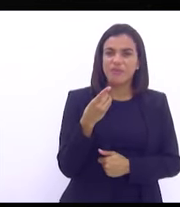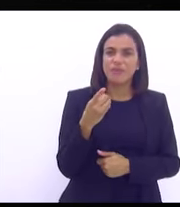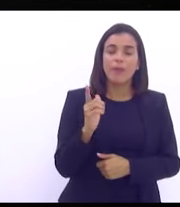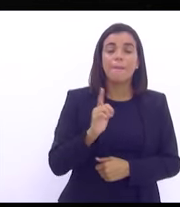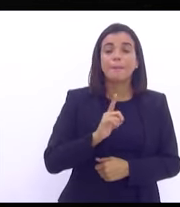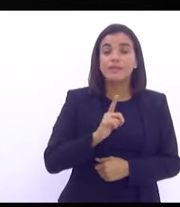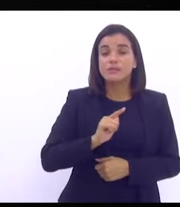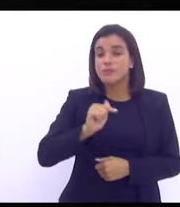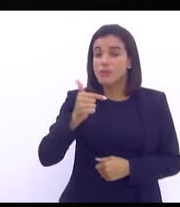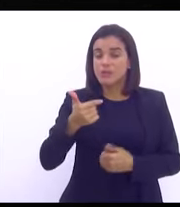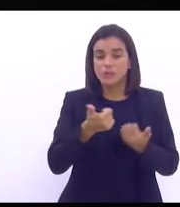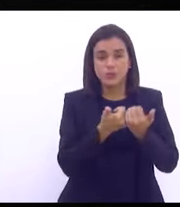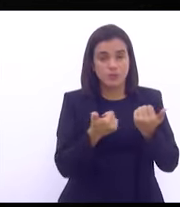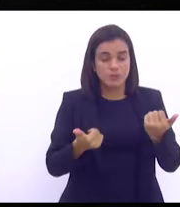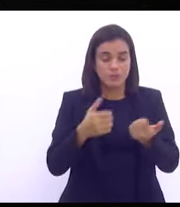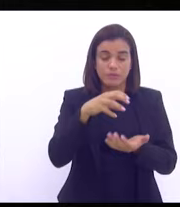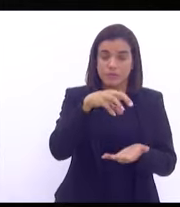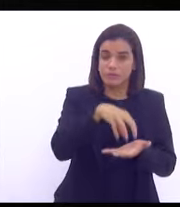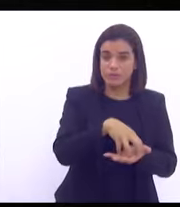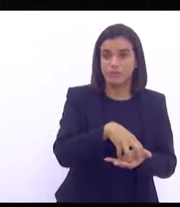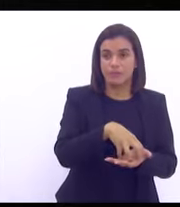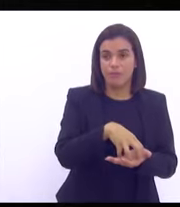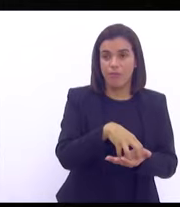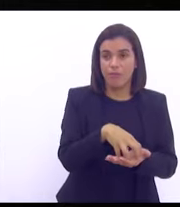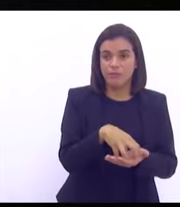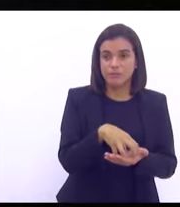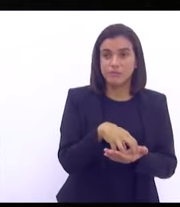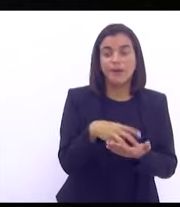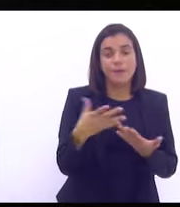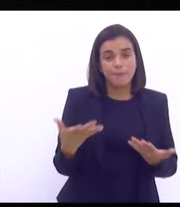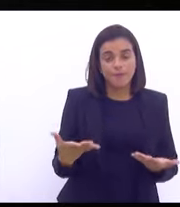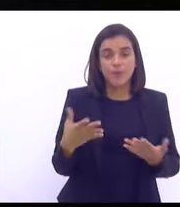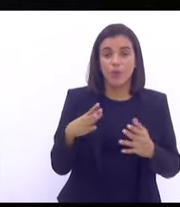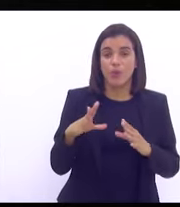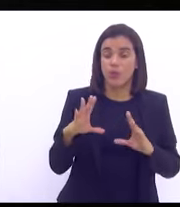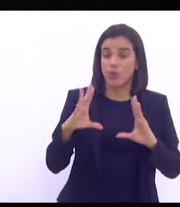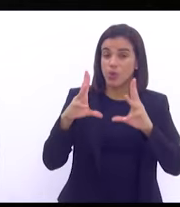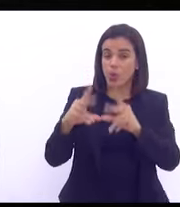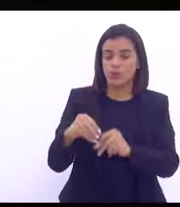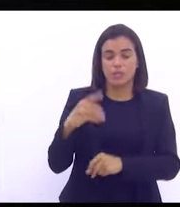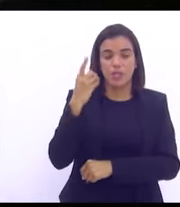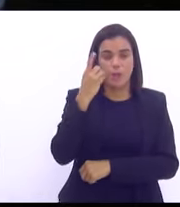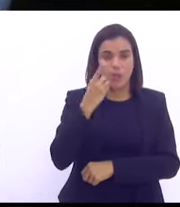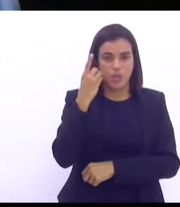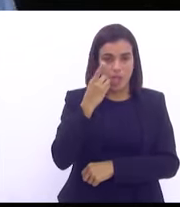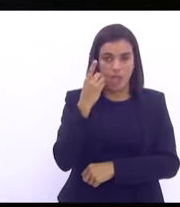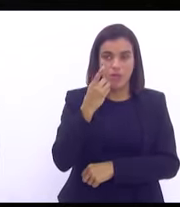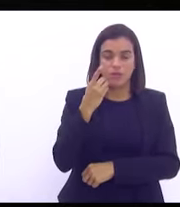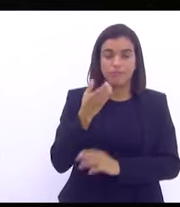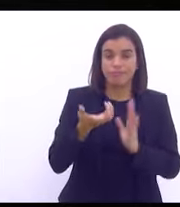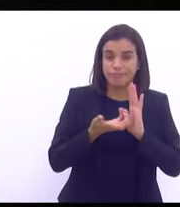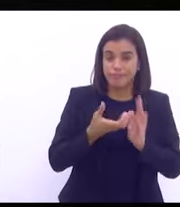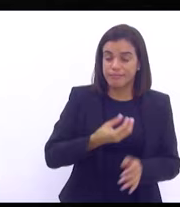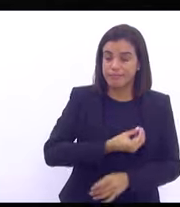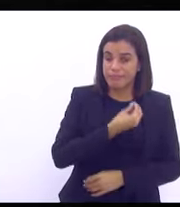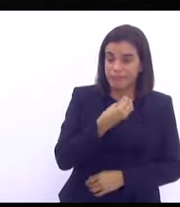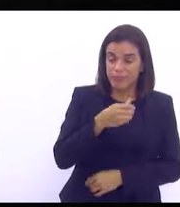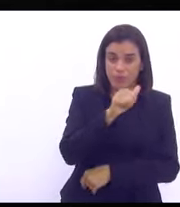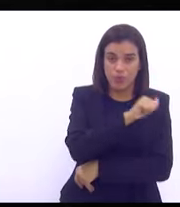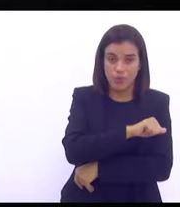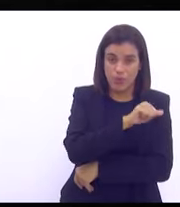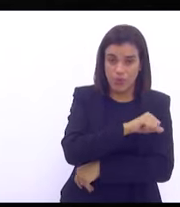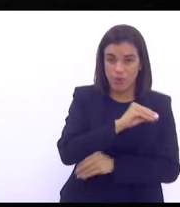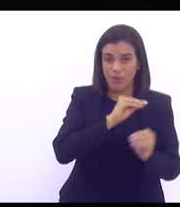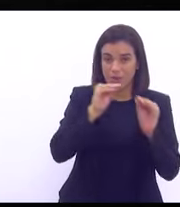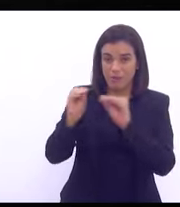uma subsede da ANEEL aqui no Rio de Janeiro. Então, eu conclamo os deputados federais lá, aqui do Rio de Janeiro, que estão em Brasília, para que